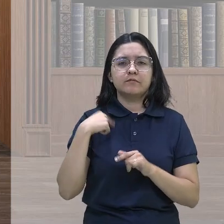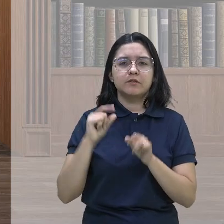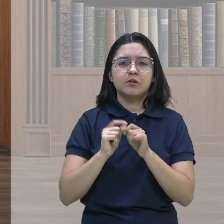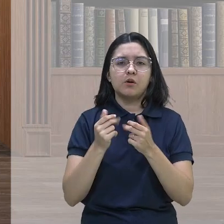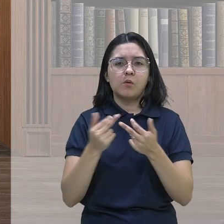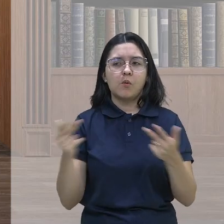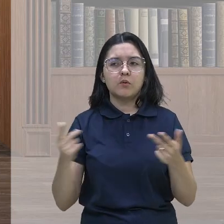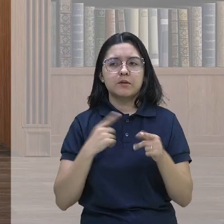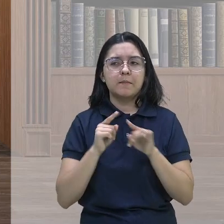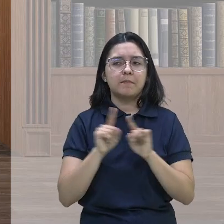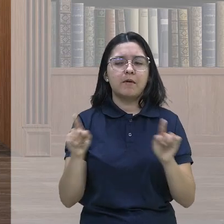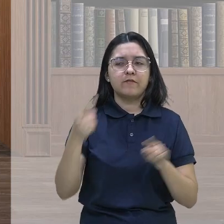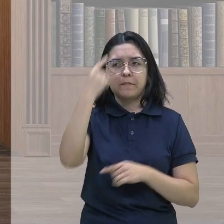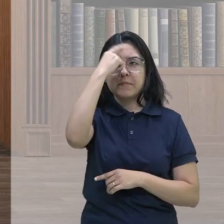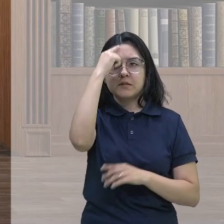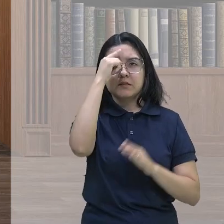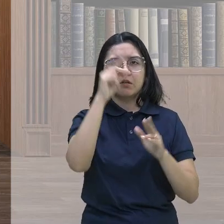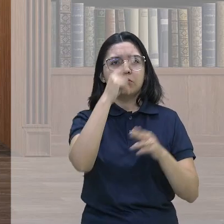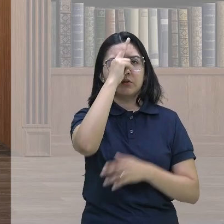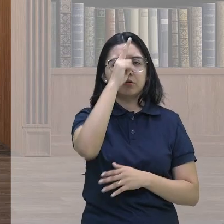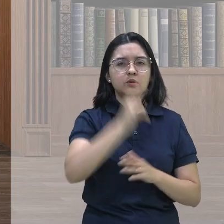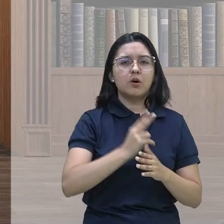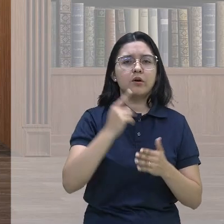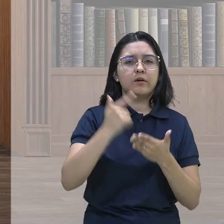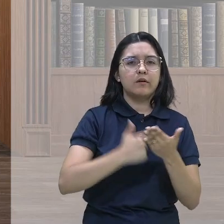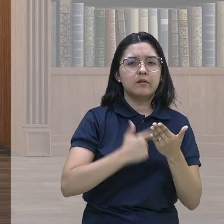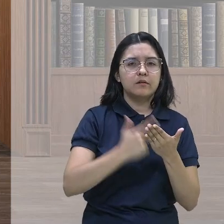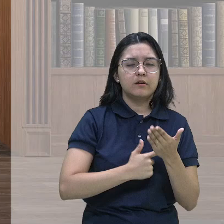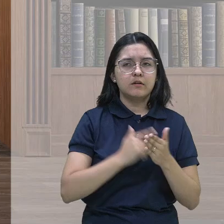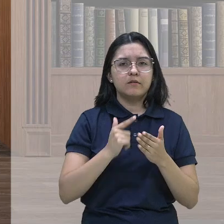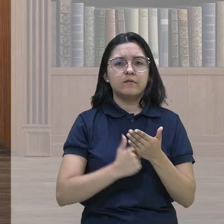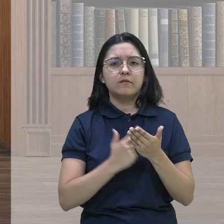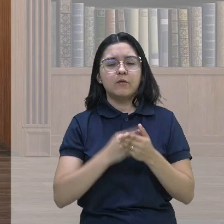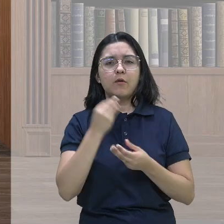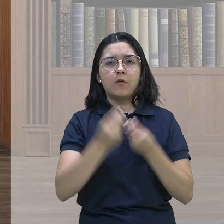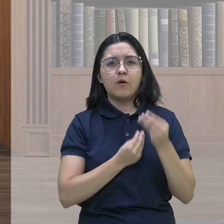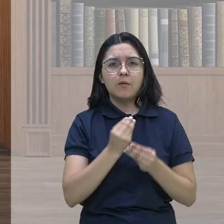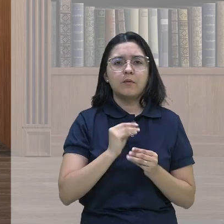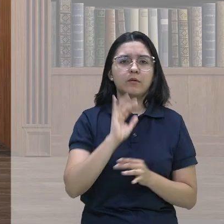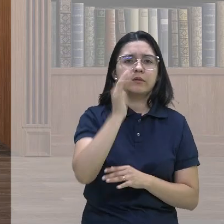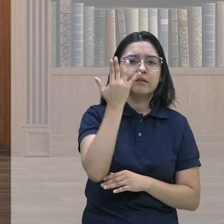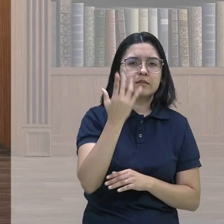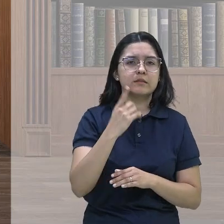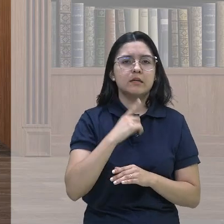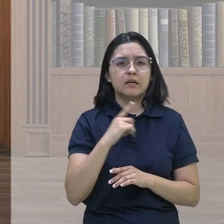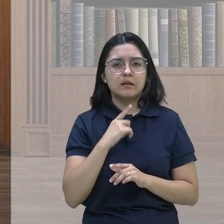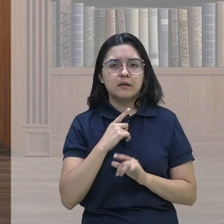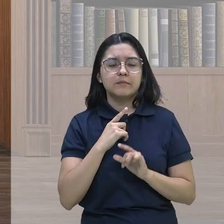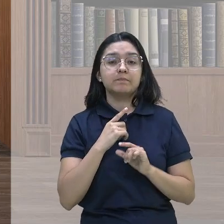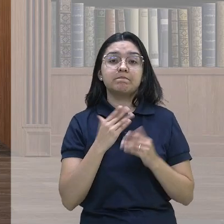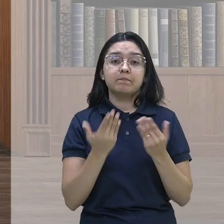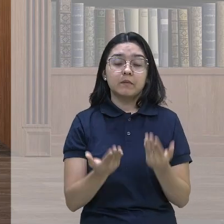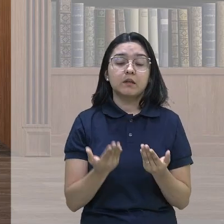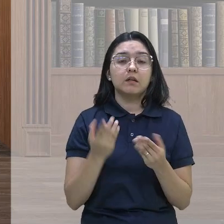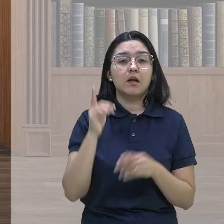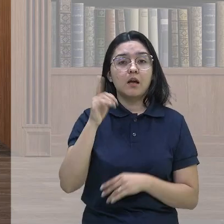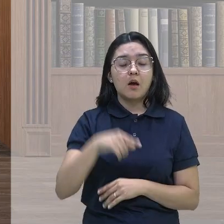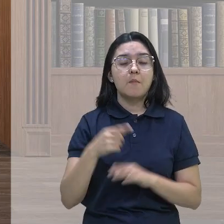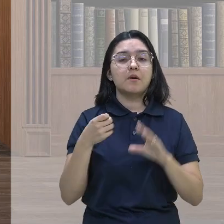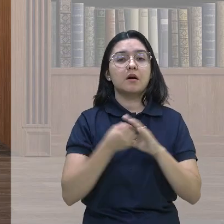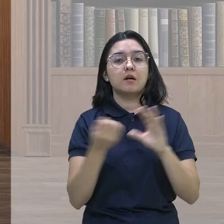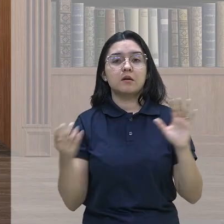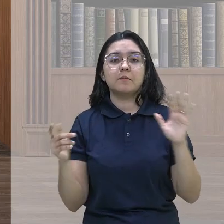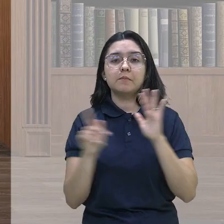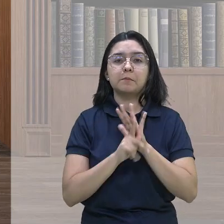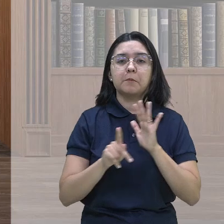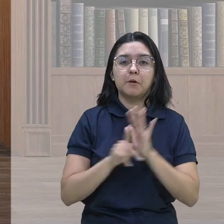que acontece? O que aquela personagem vai fazer? O que vai acontecer naquela situação? Então, é uma das